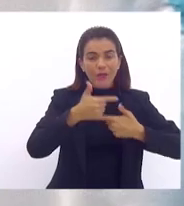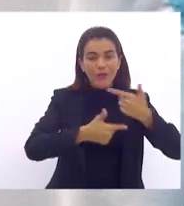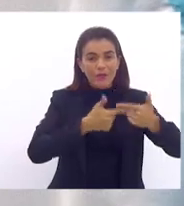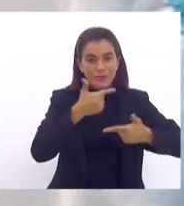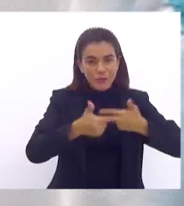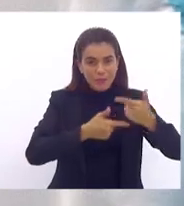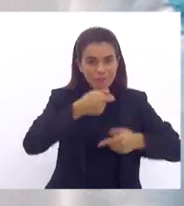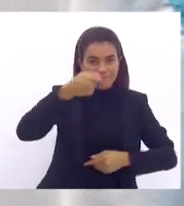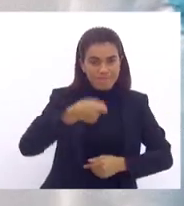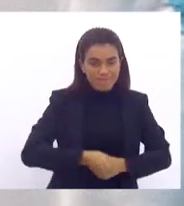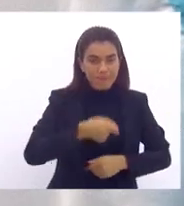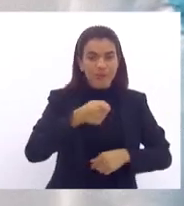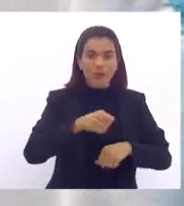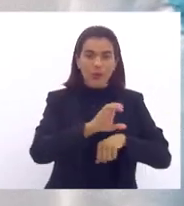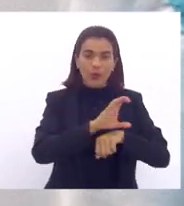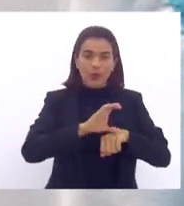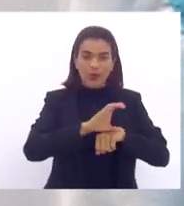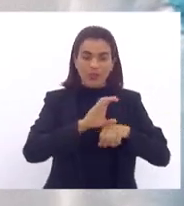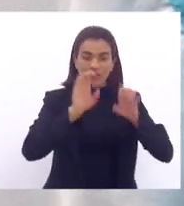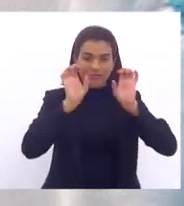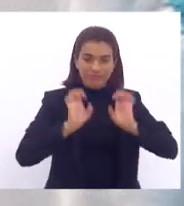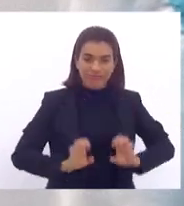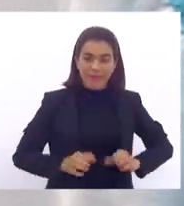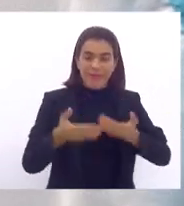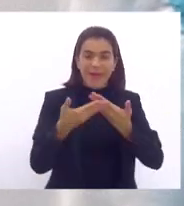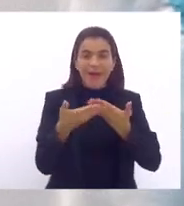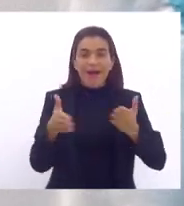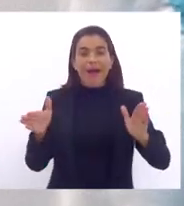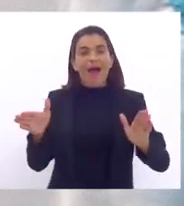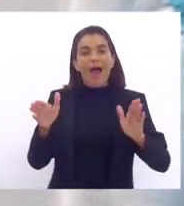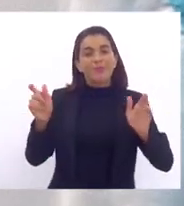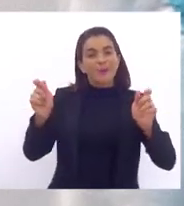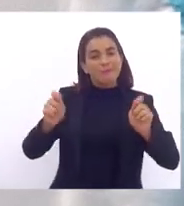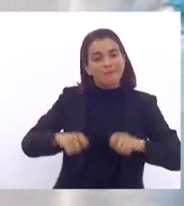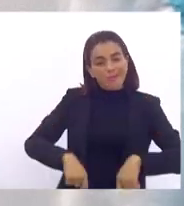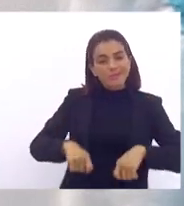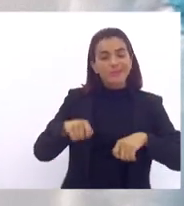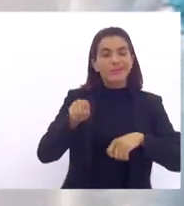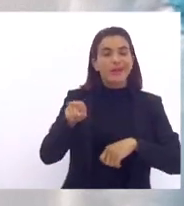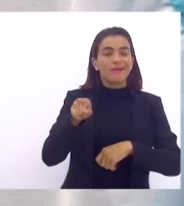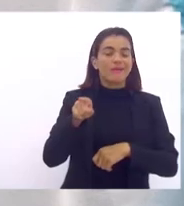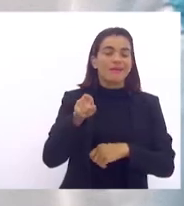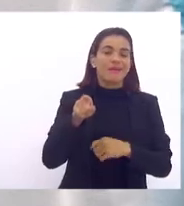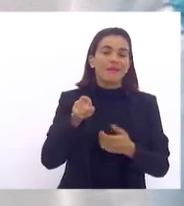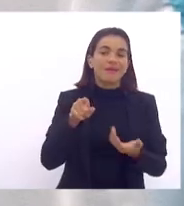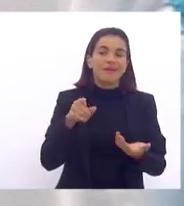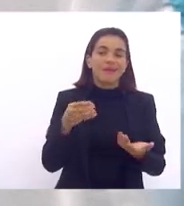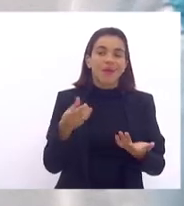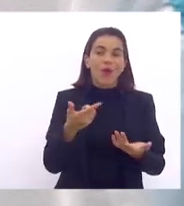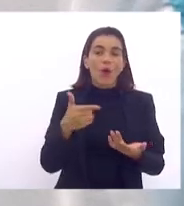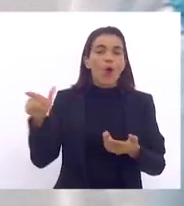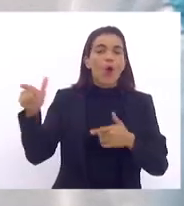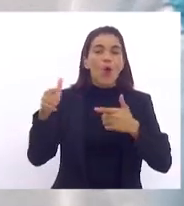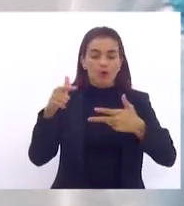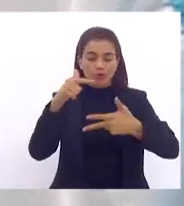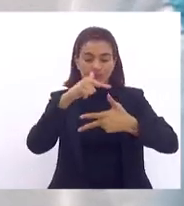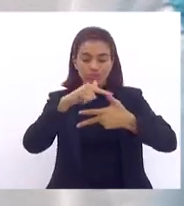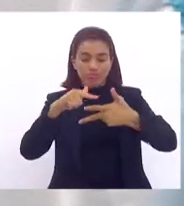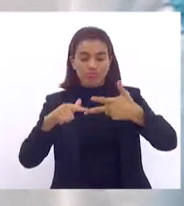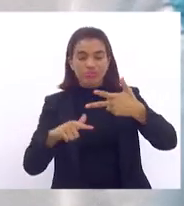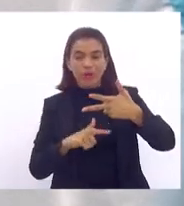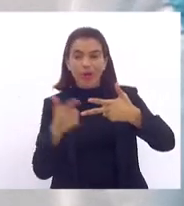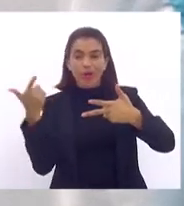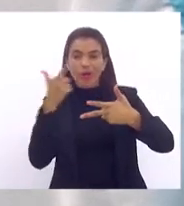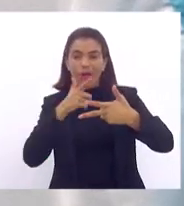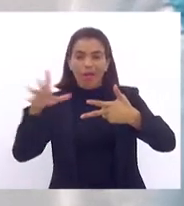incisiva do Conselho de ética acaba abrindo um espaço eh muito grande para que outros poderes ocupam essa